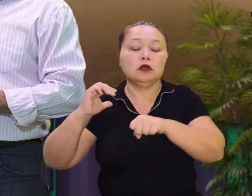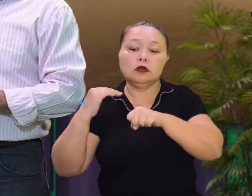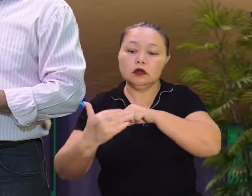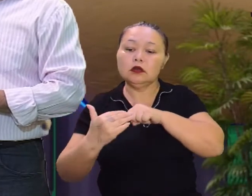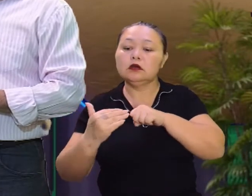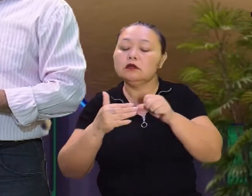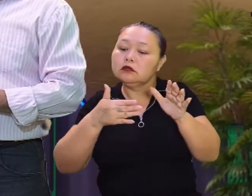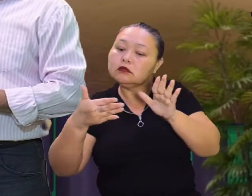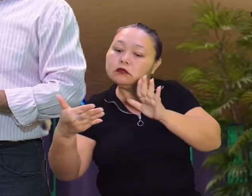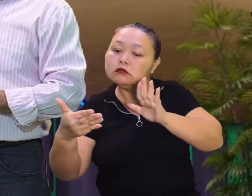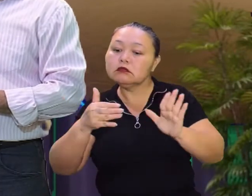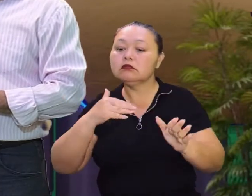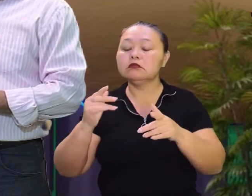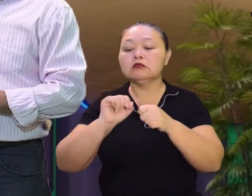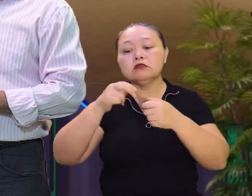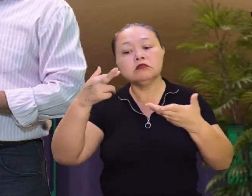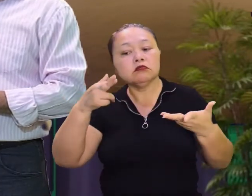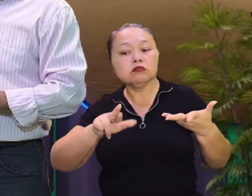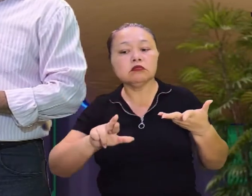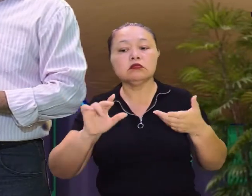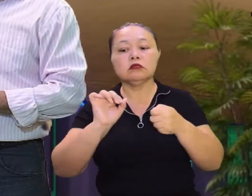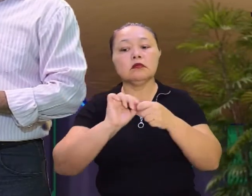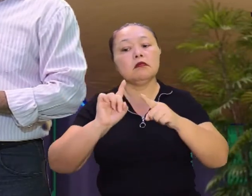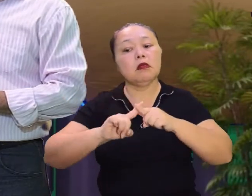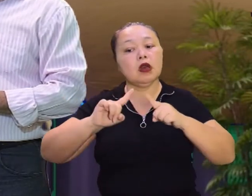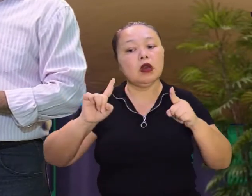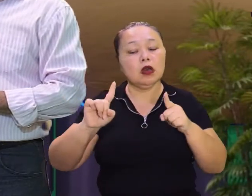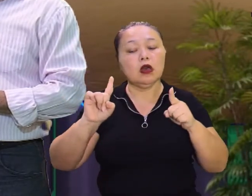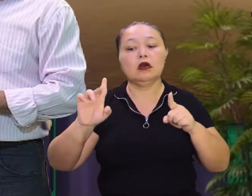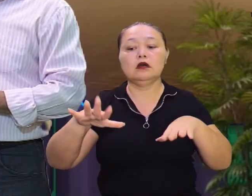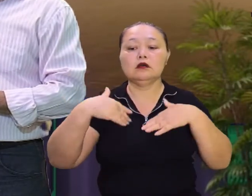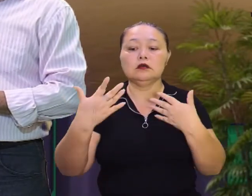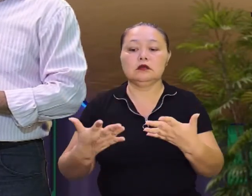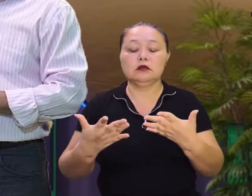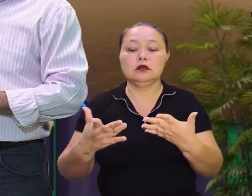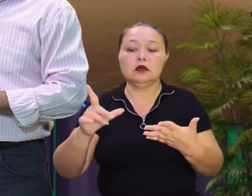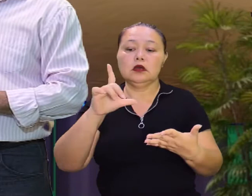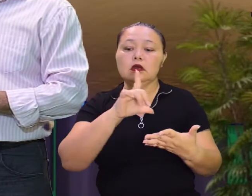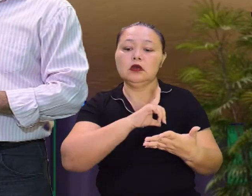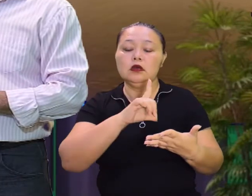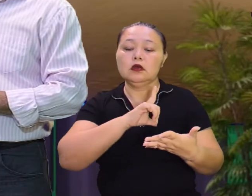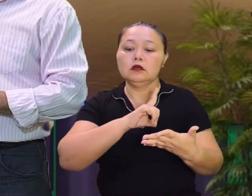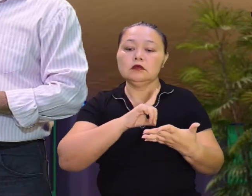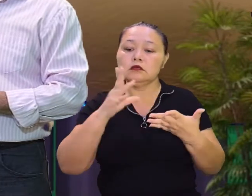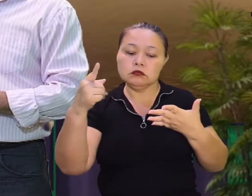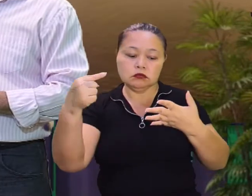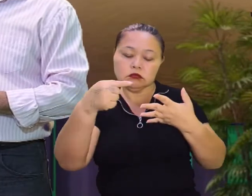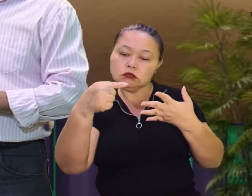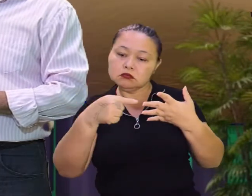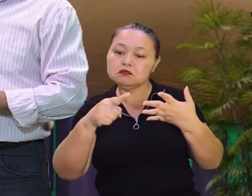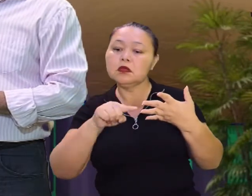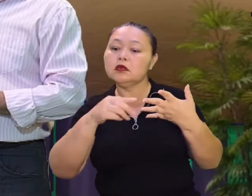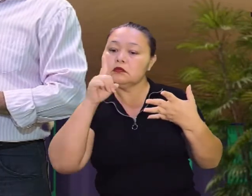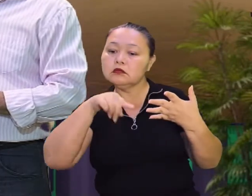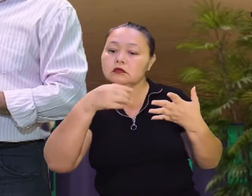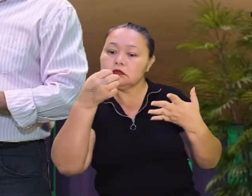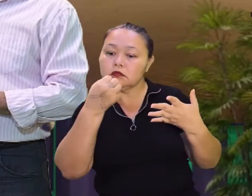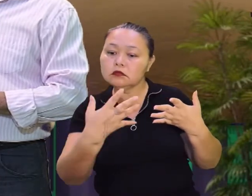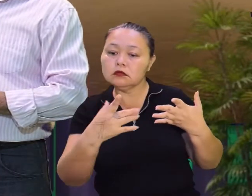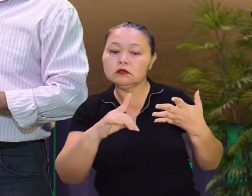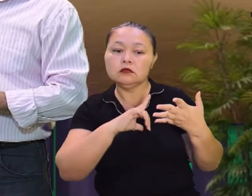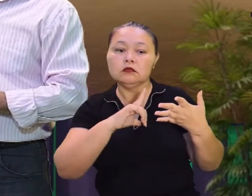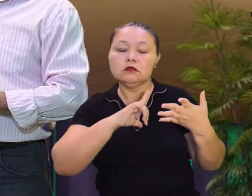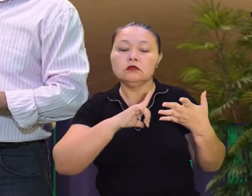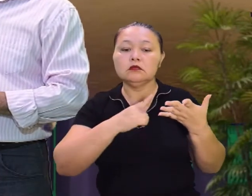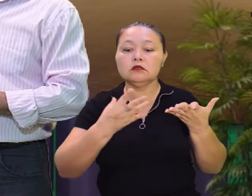Estamos passando aí por esse processo de recuperação, mas vamos colocar, temos aí pontos bem positivos, que é a questão